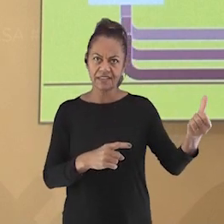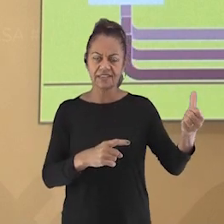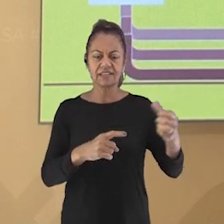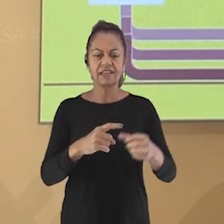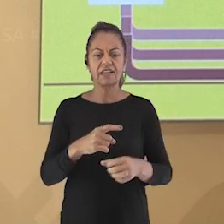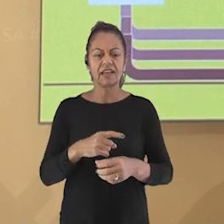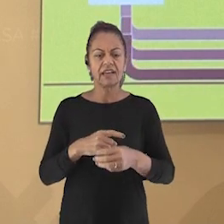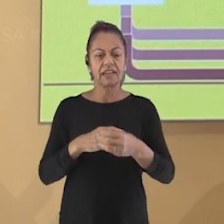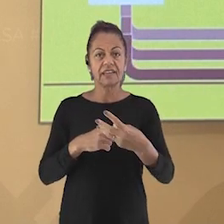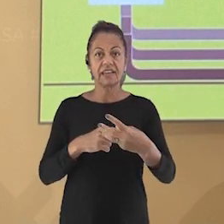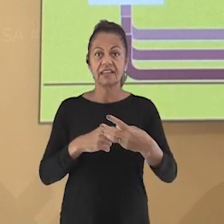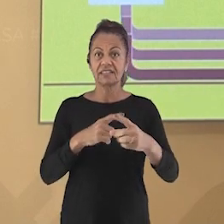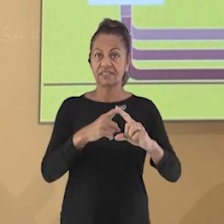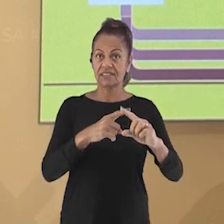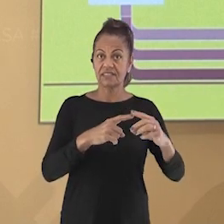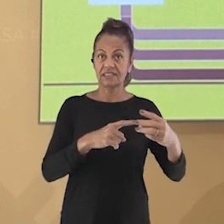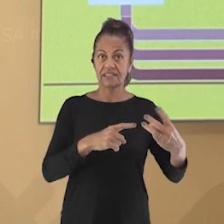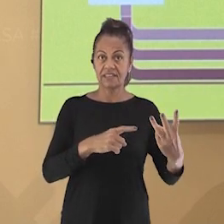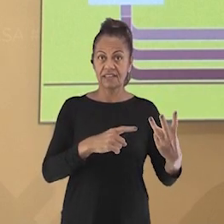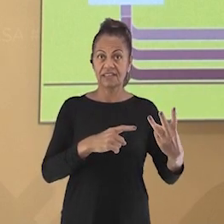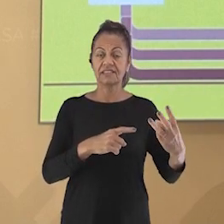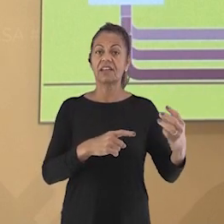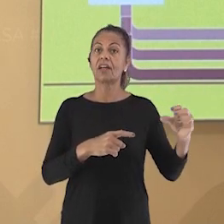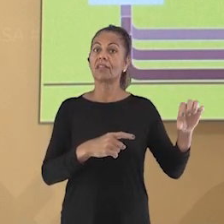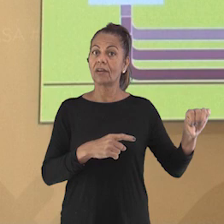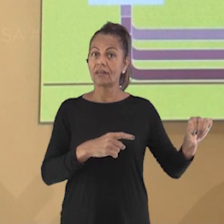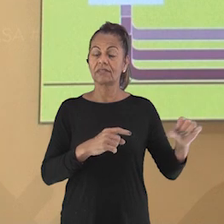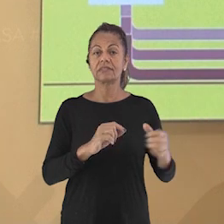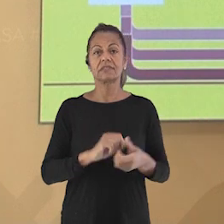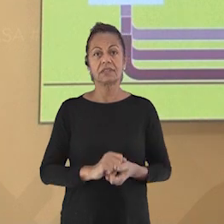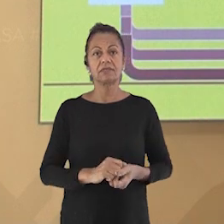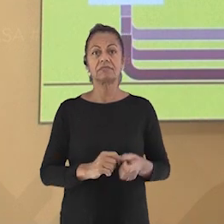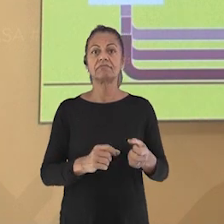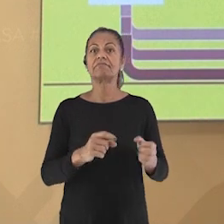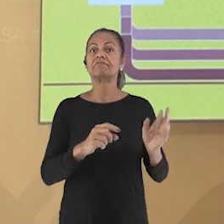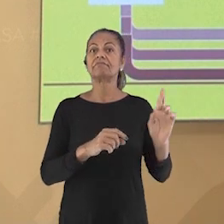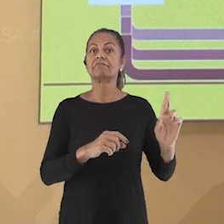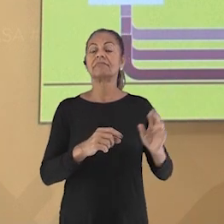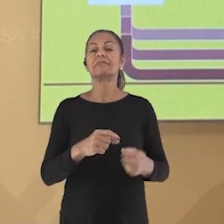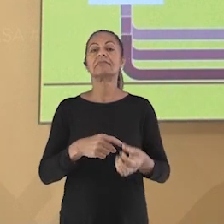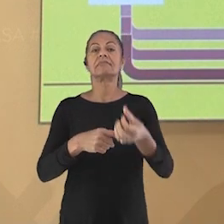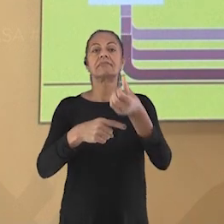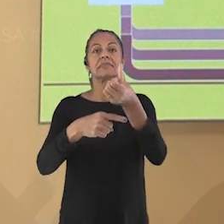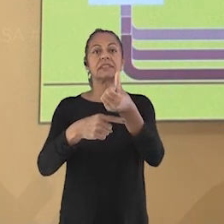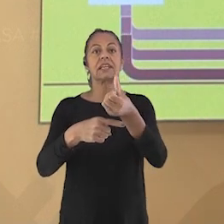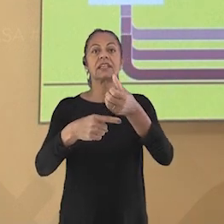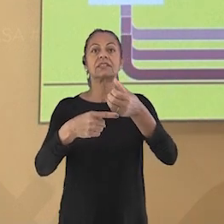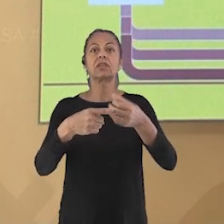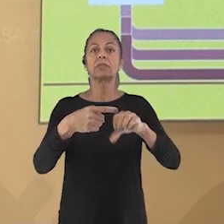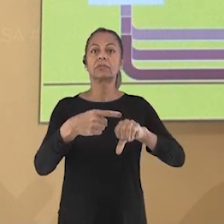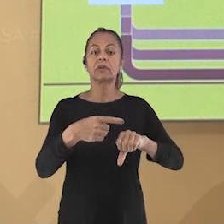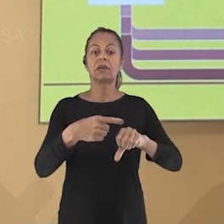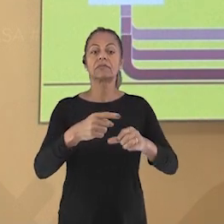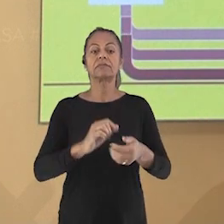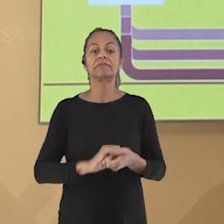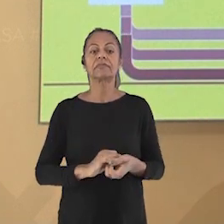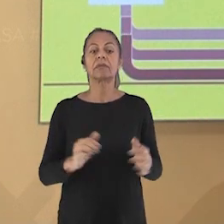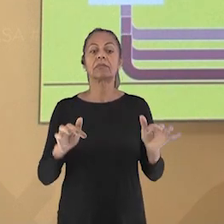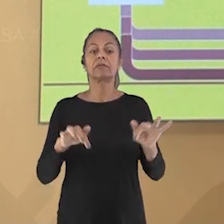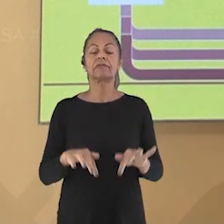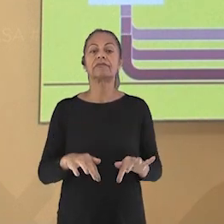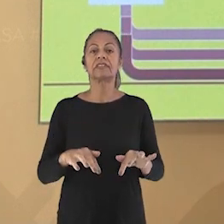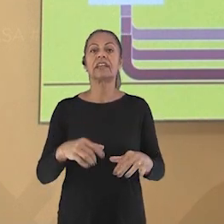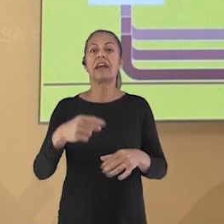9. Aqui nós temos 6/9, certo? 6 sobre 9. Por fim, multiplicamos a